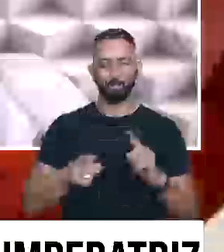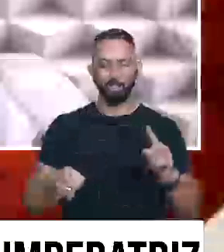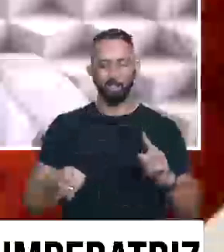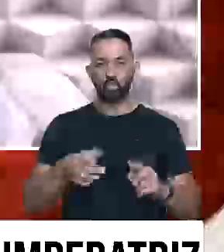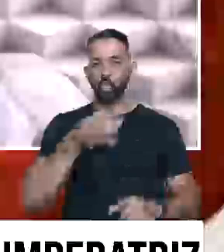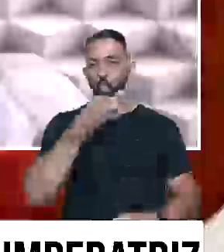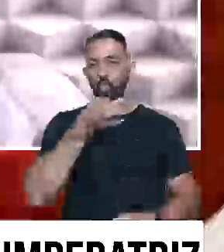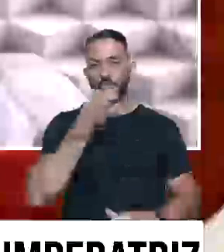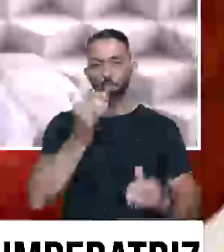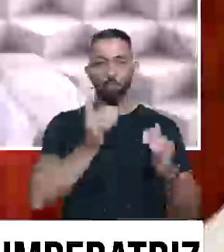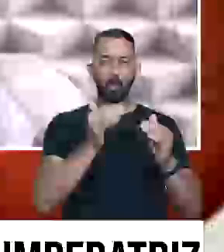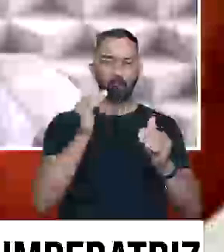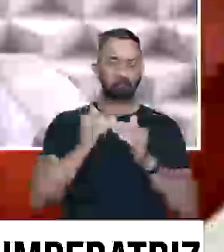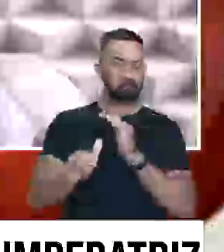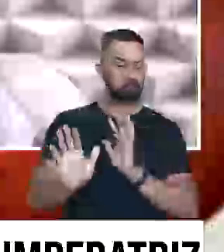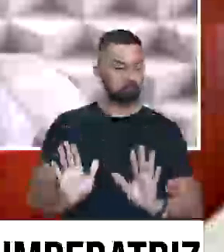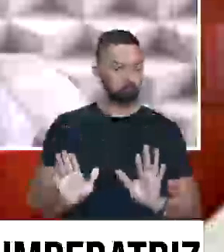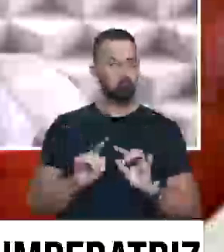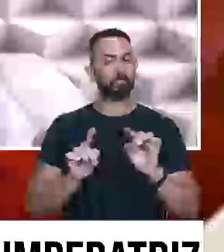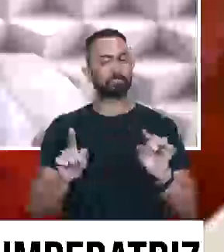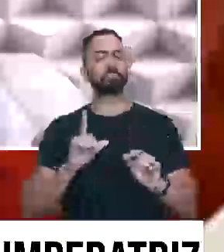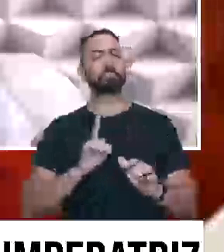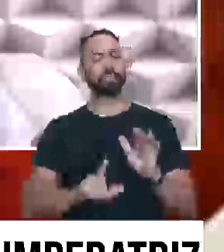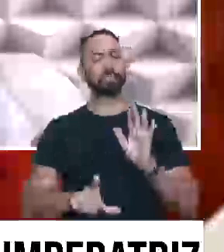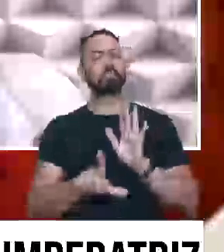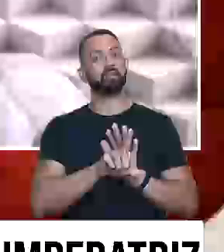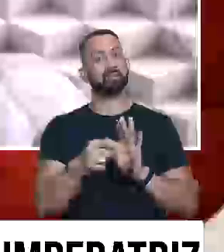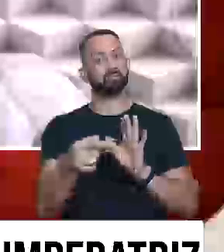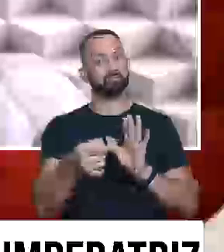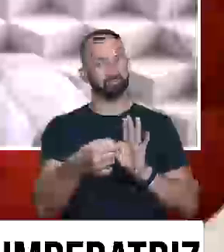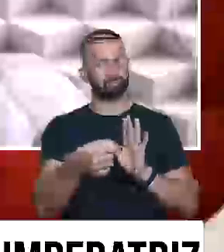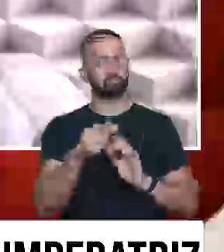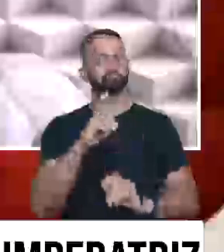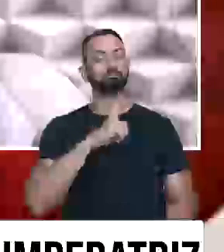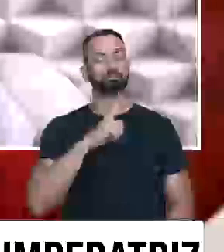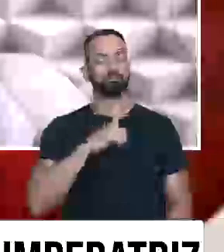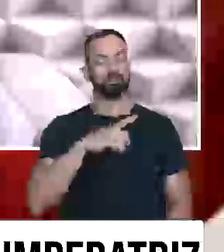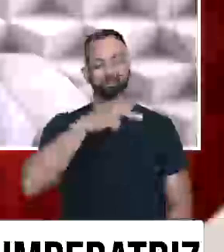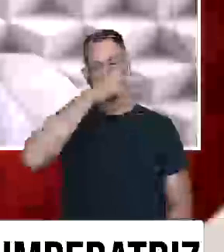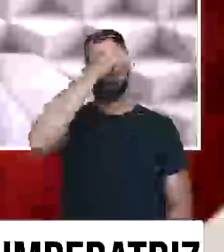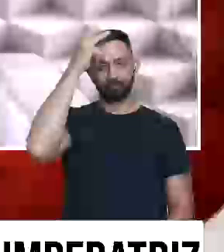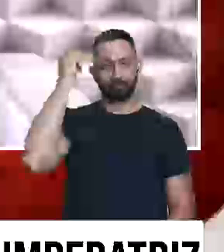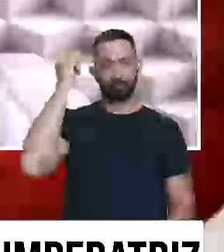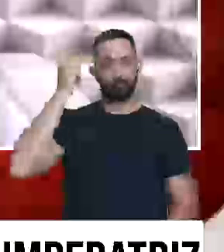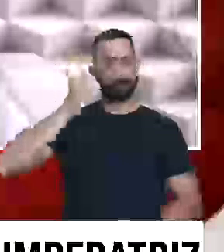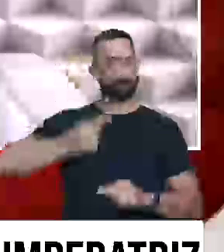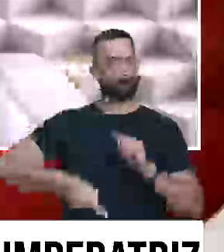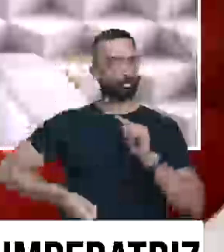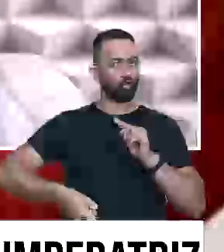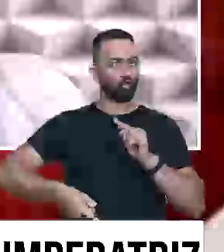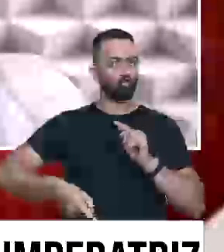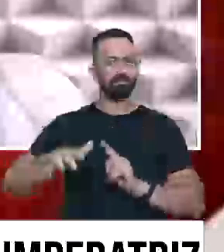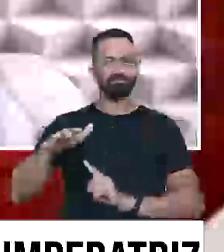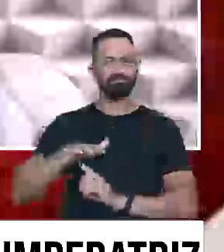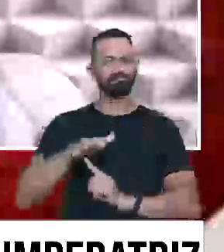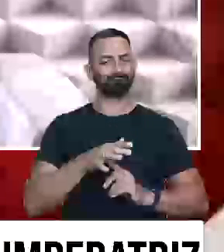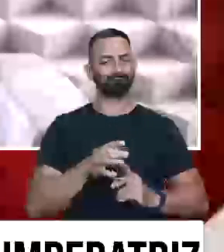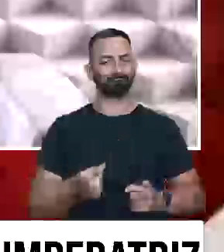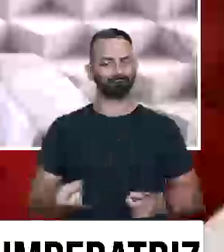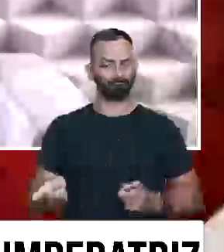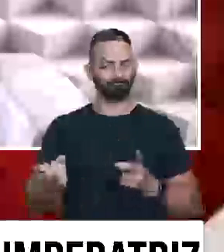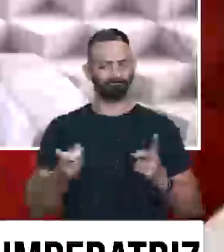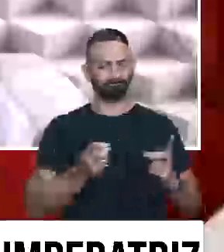lembra, independentemente da opinião de quem está nos acompanhando, existe uma questão de legislação municipal que não permite esse